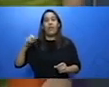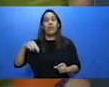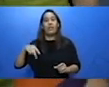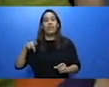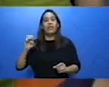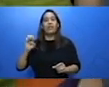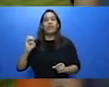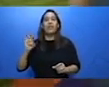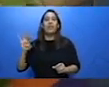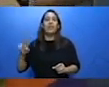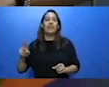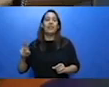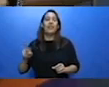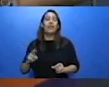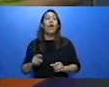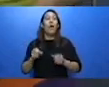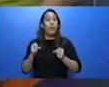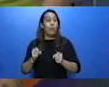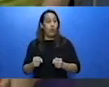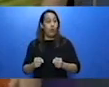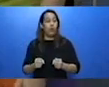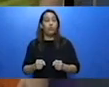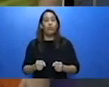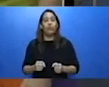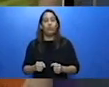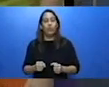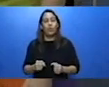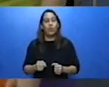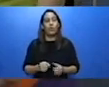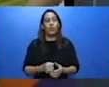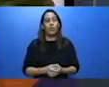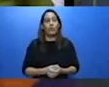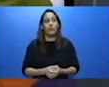Compreender. E presta atenção nessa palavra, ó.